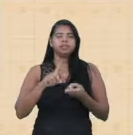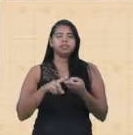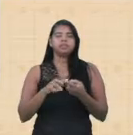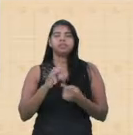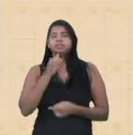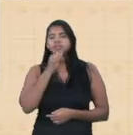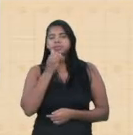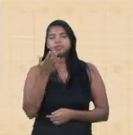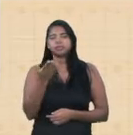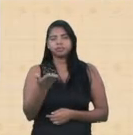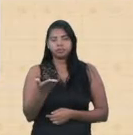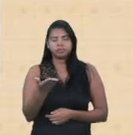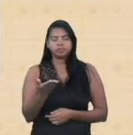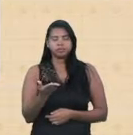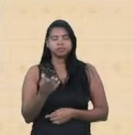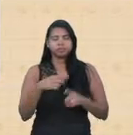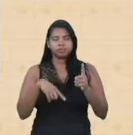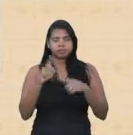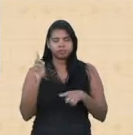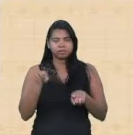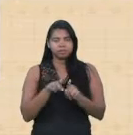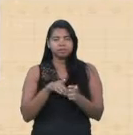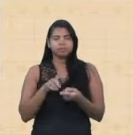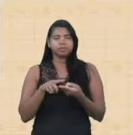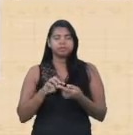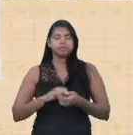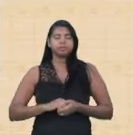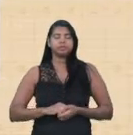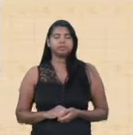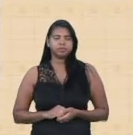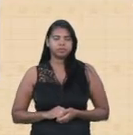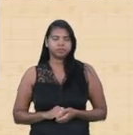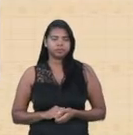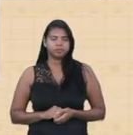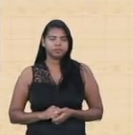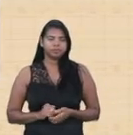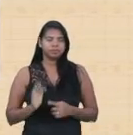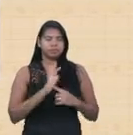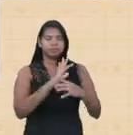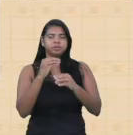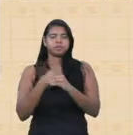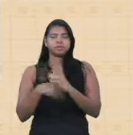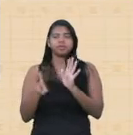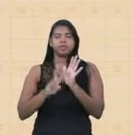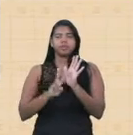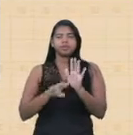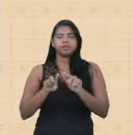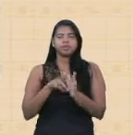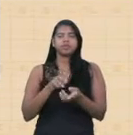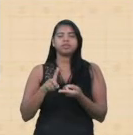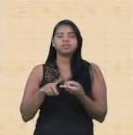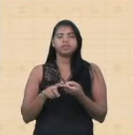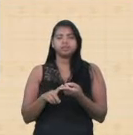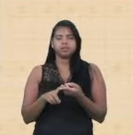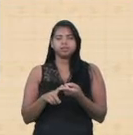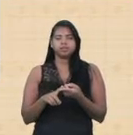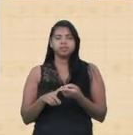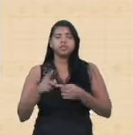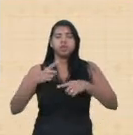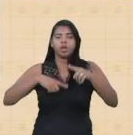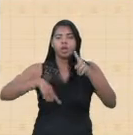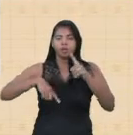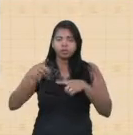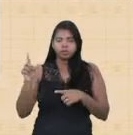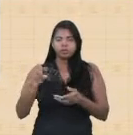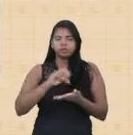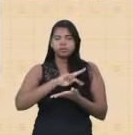de você alterar isso. Veja, nós estamos lidando com um produto vetorial, então nós podemos fazer alterações da